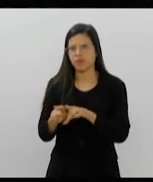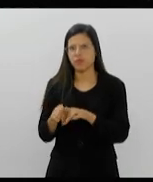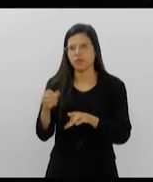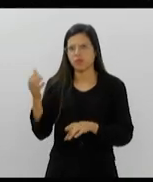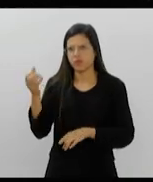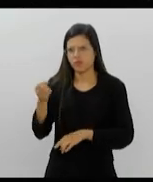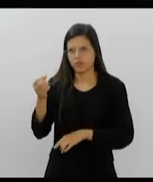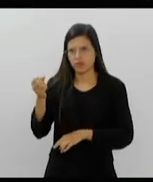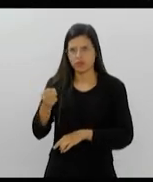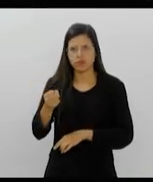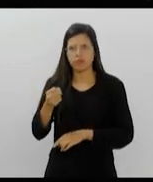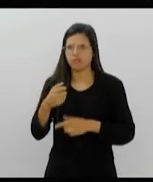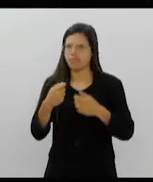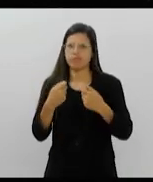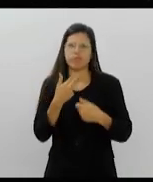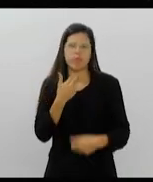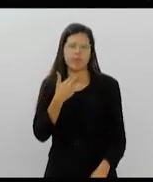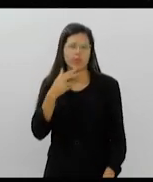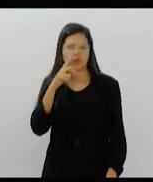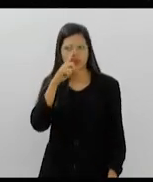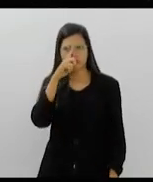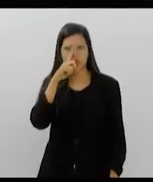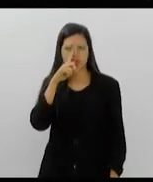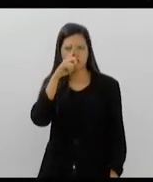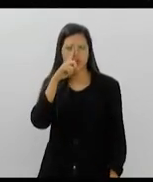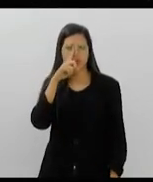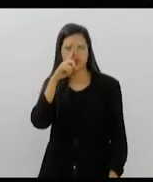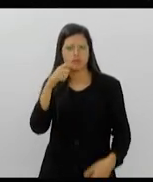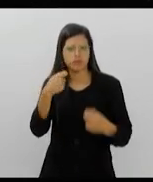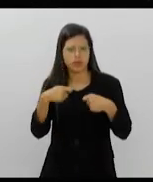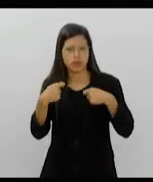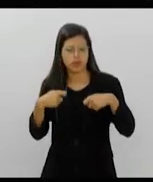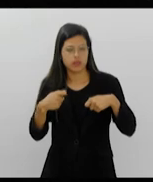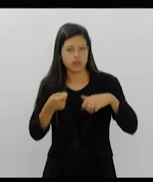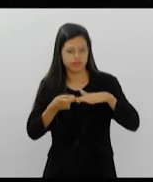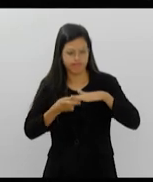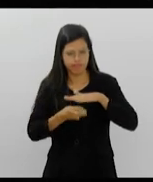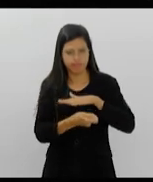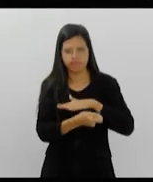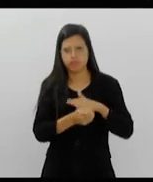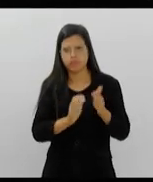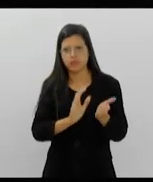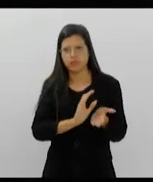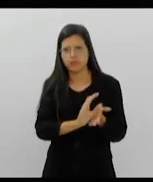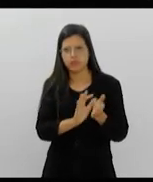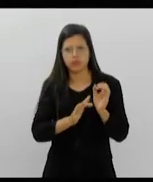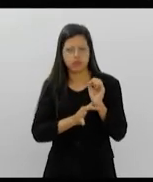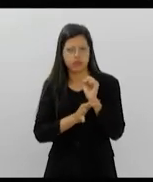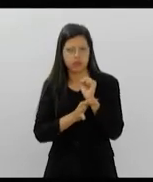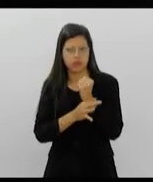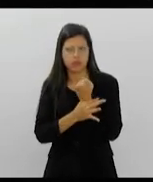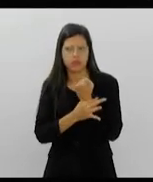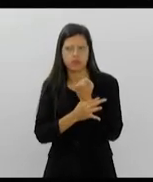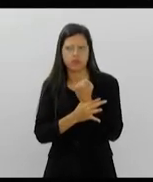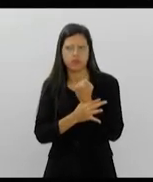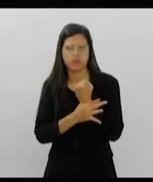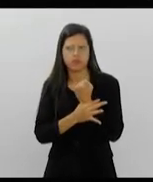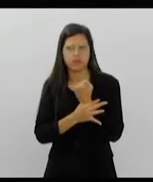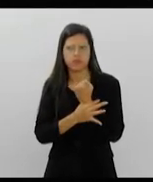risco, é para ter investimento seguro. Mas